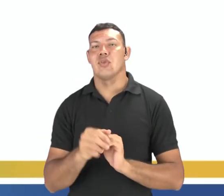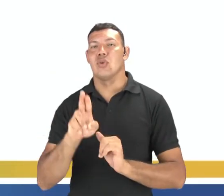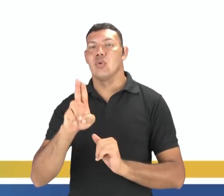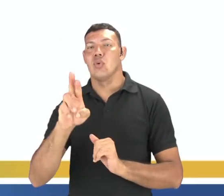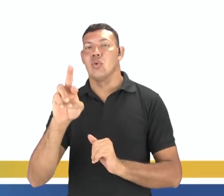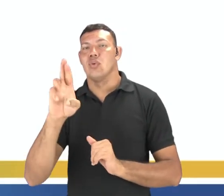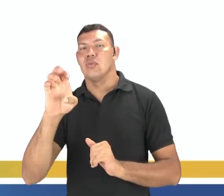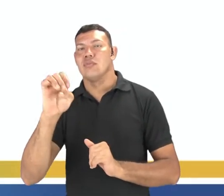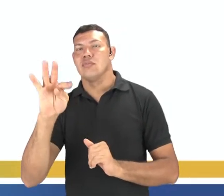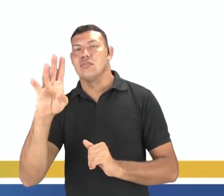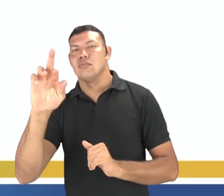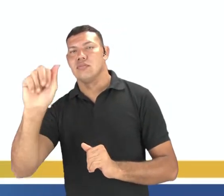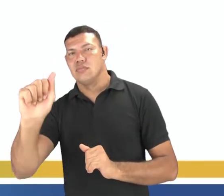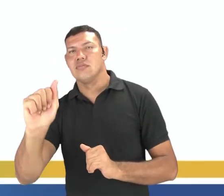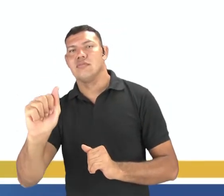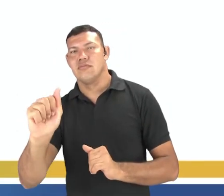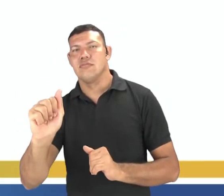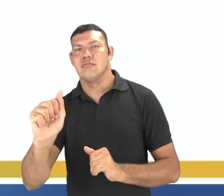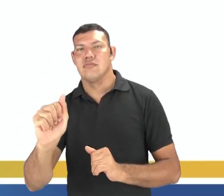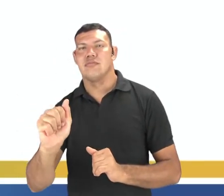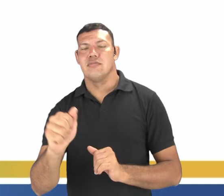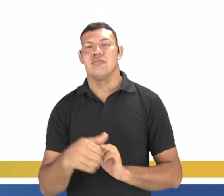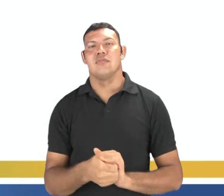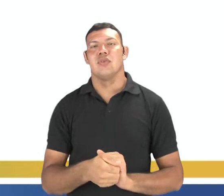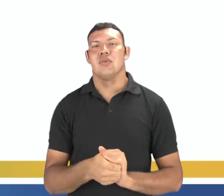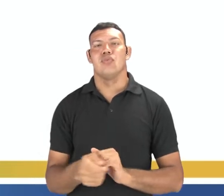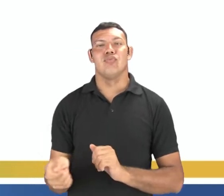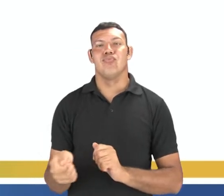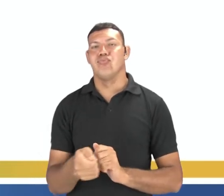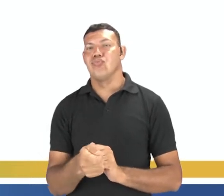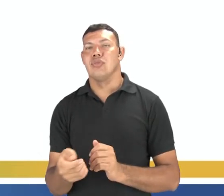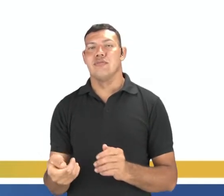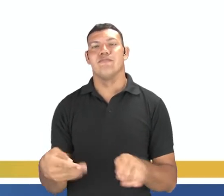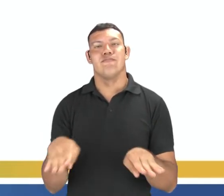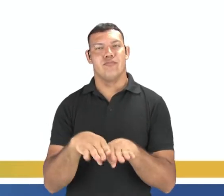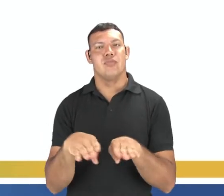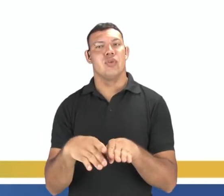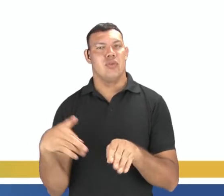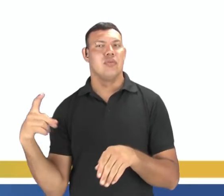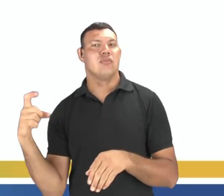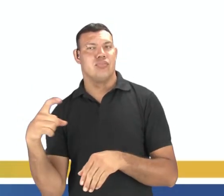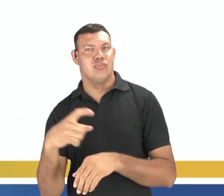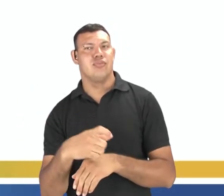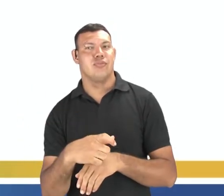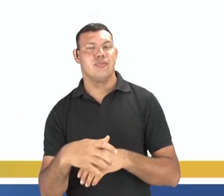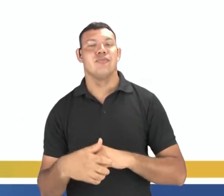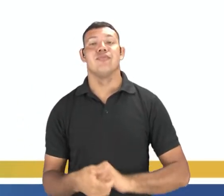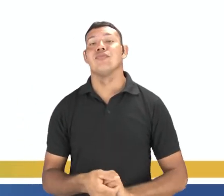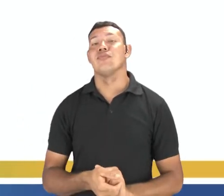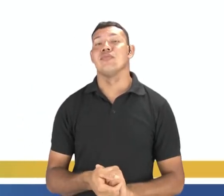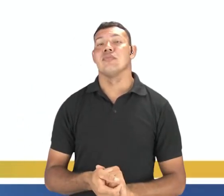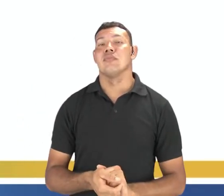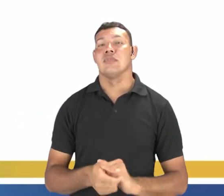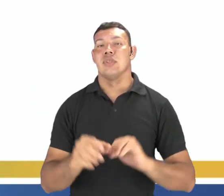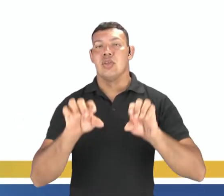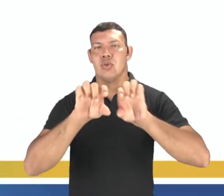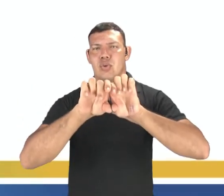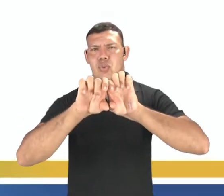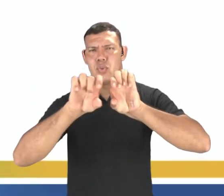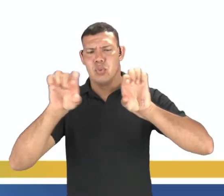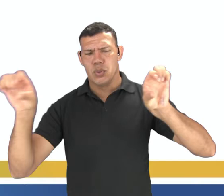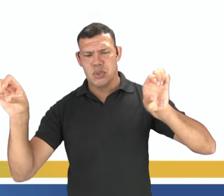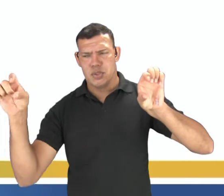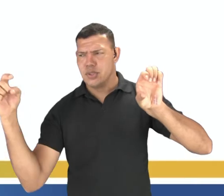tanto para secretar a urina como os espermatozoides. Ao passar pelos ductos